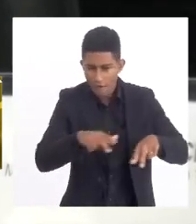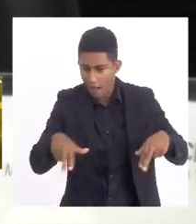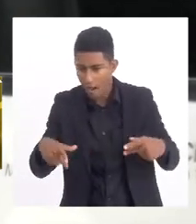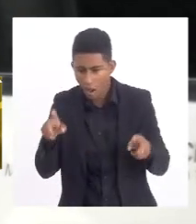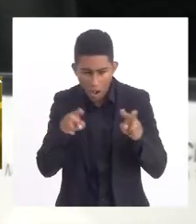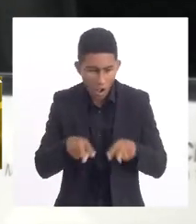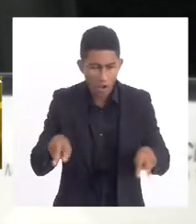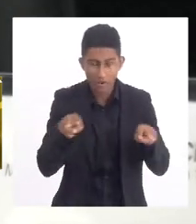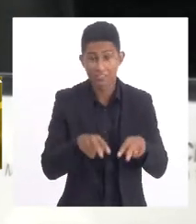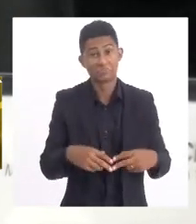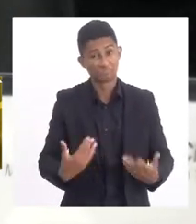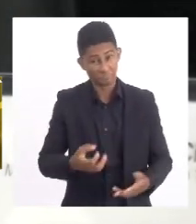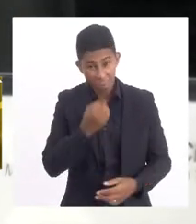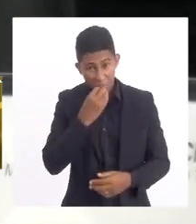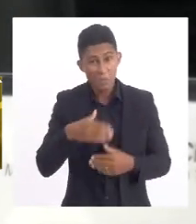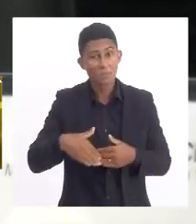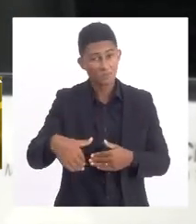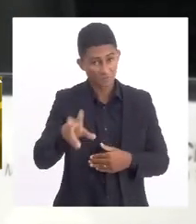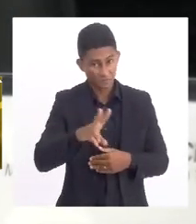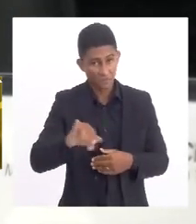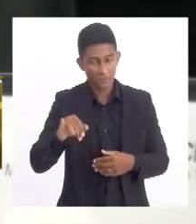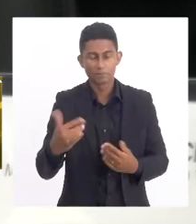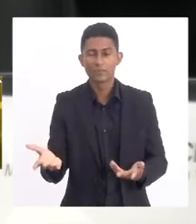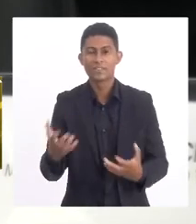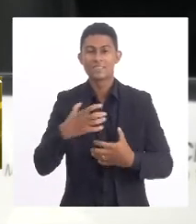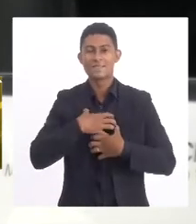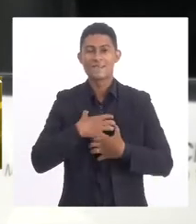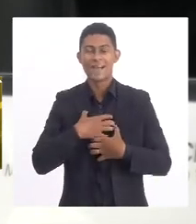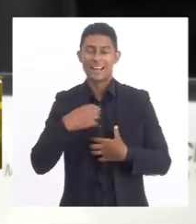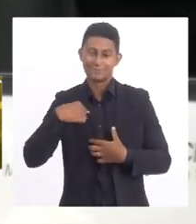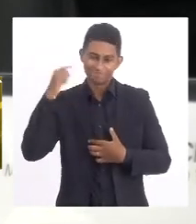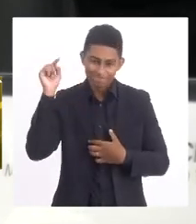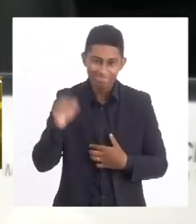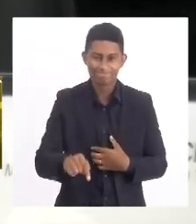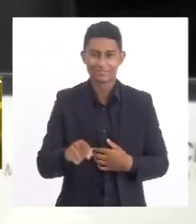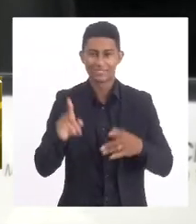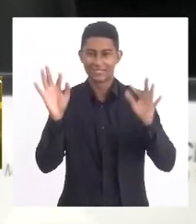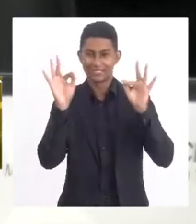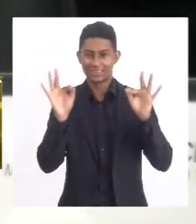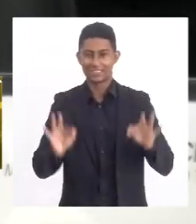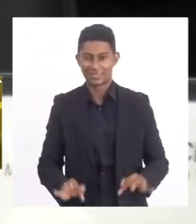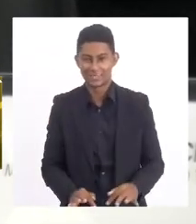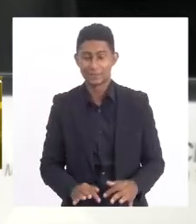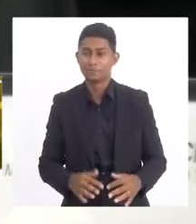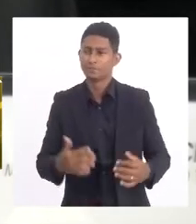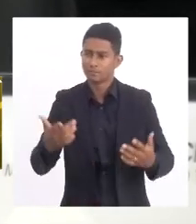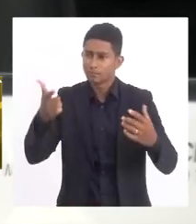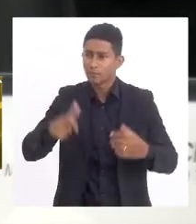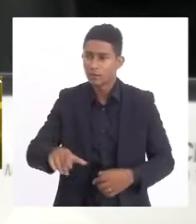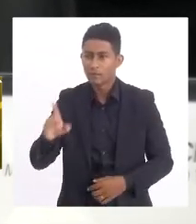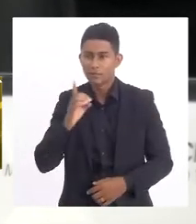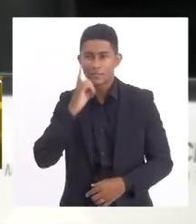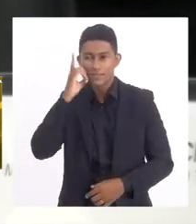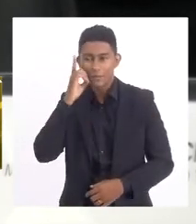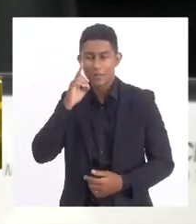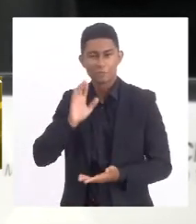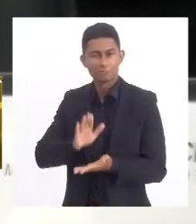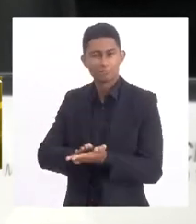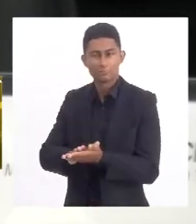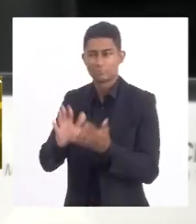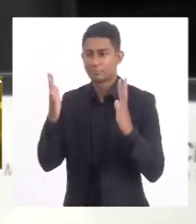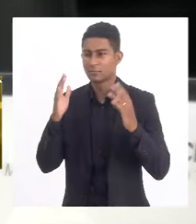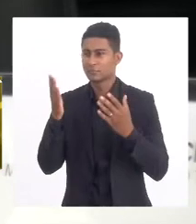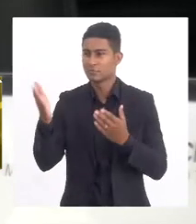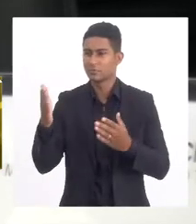dizer da minha felicidade está aqui nesse momento com o senhor e com Presidente Carlos Brito parabenizar mais uma vez a deputada Ana passa e agradecer Alana